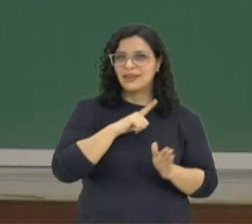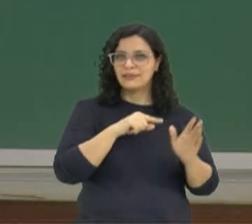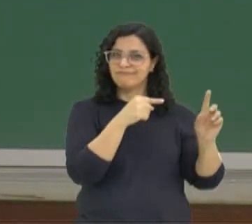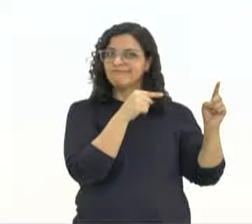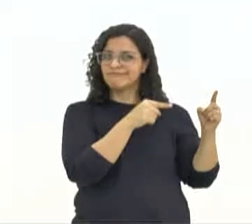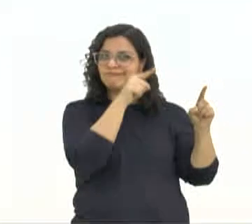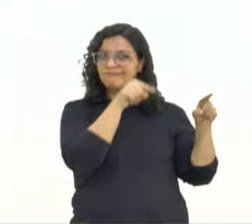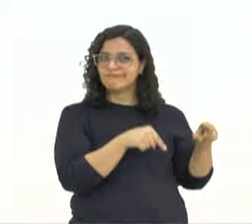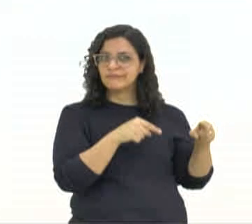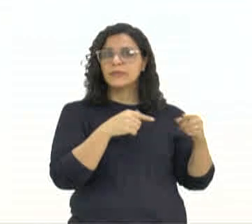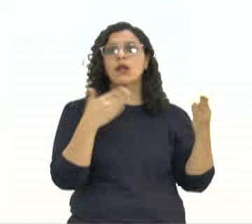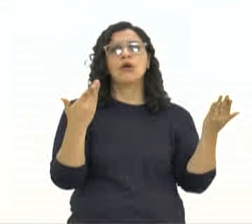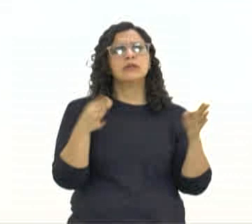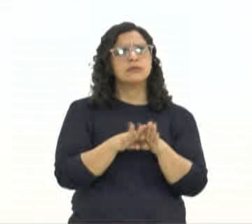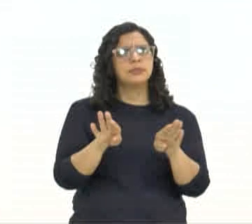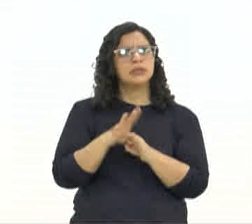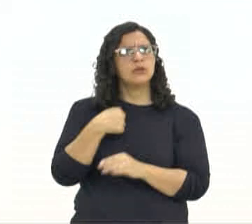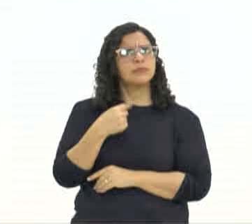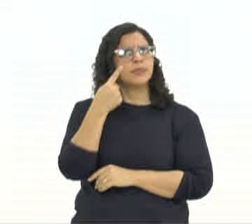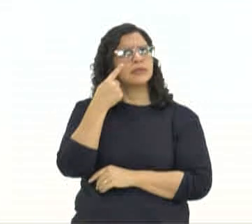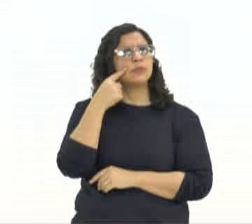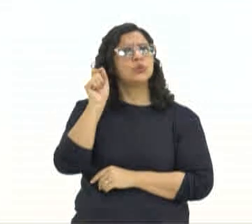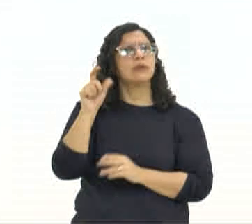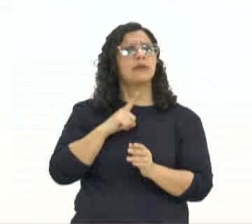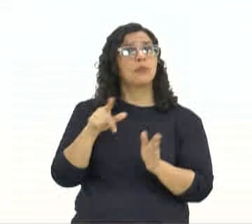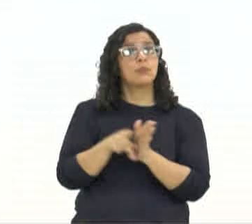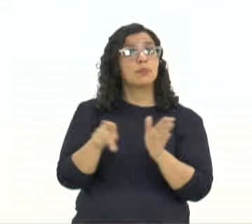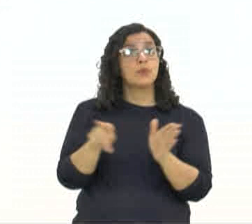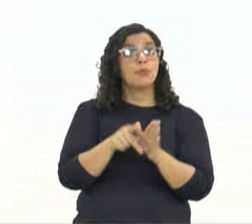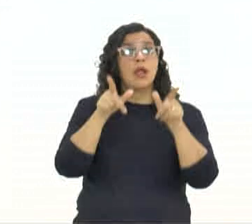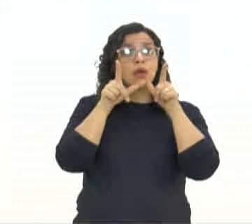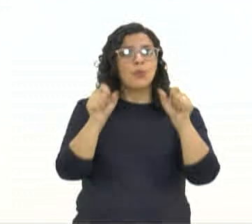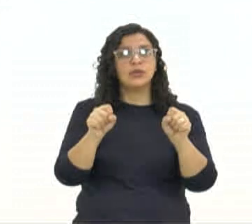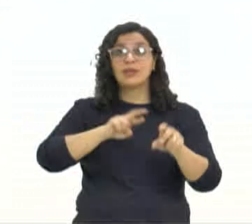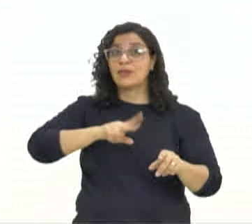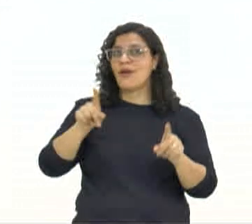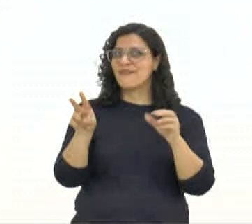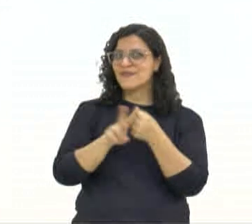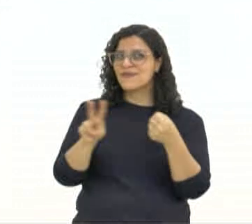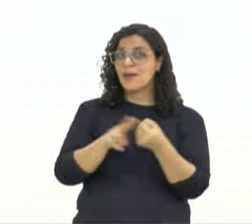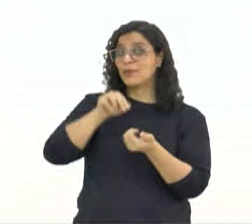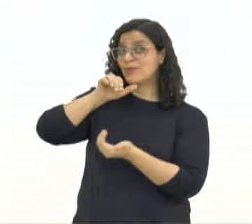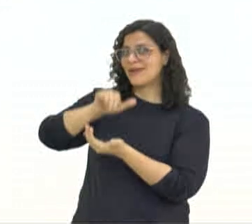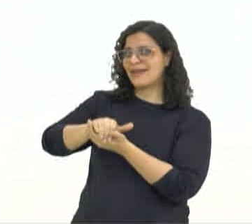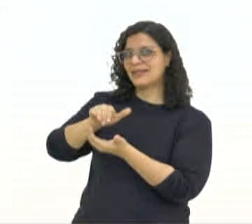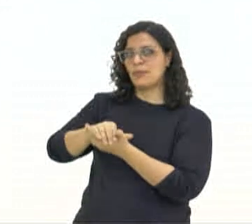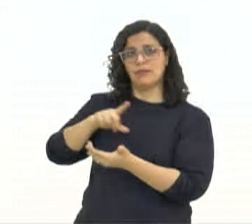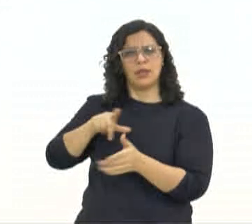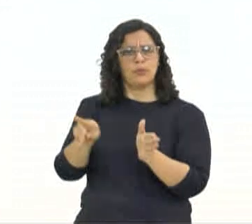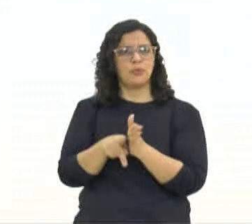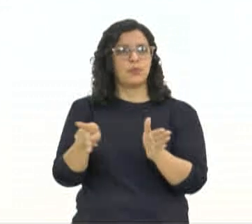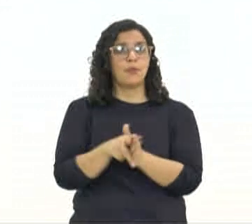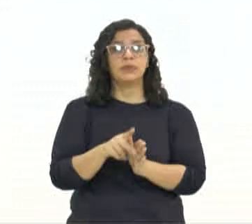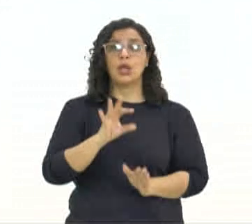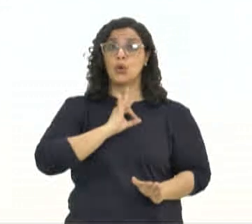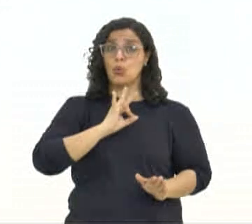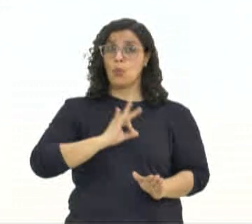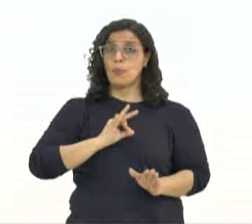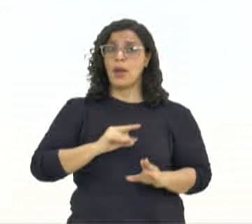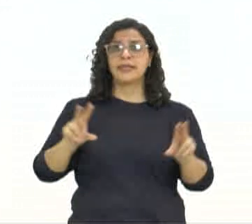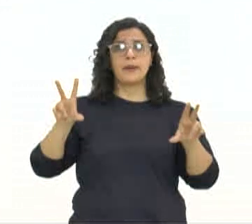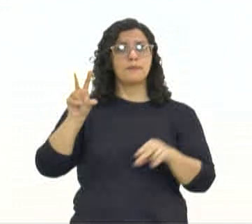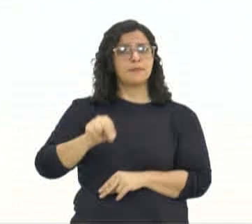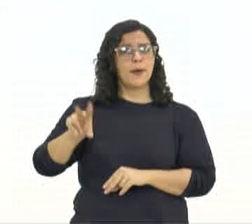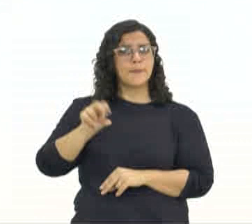vinheta que está aqui ao lado. Nós temos então, de acordo com a linguagem não verbal, um casamento. E nesse casamento o padre fala o